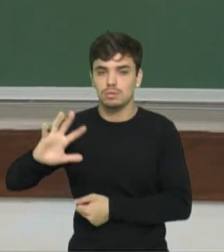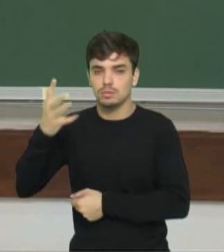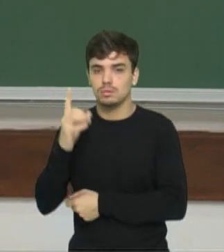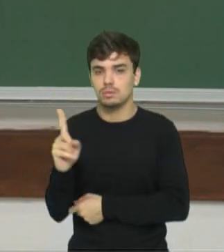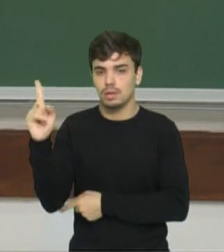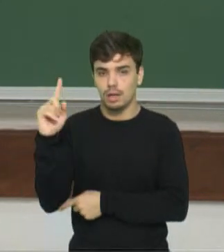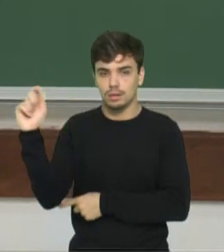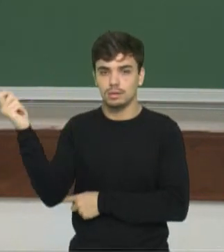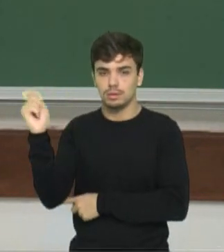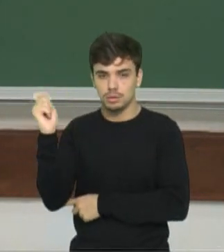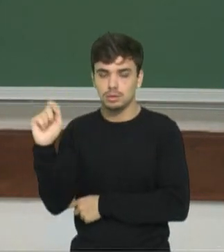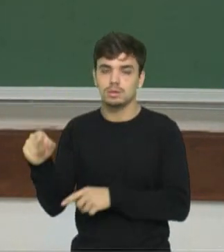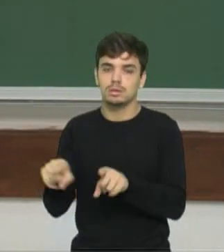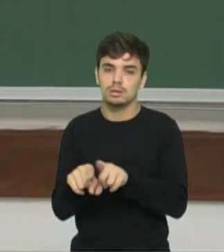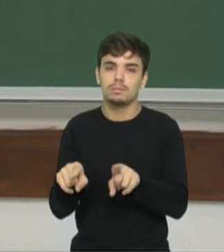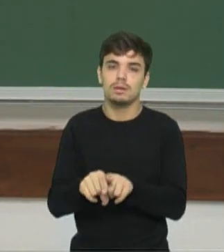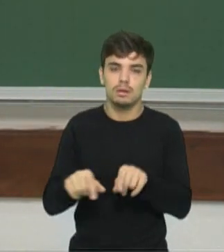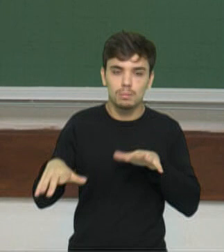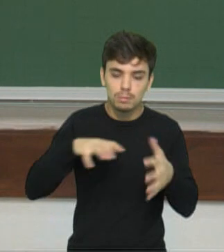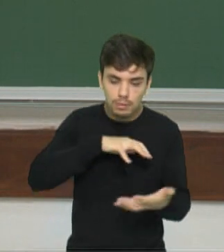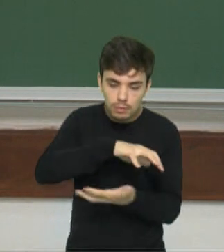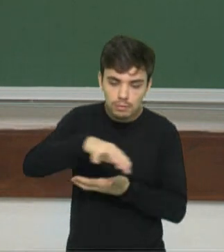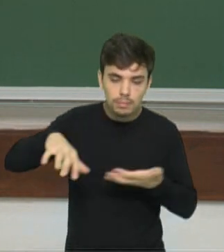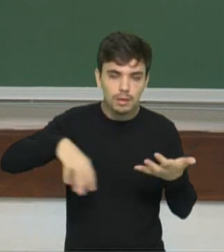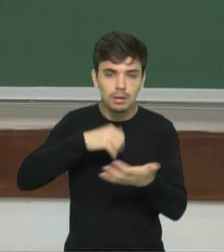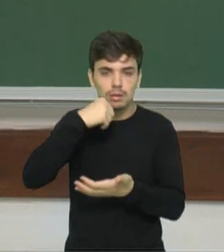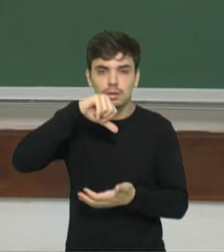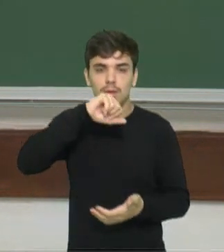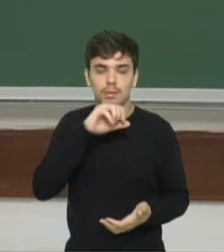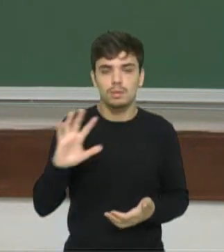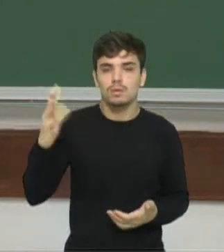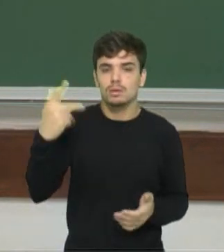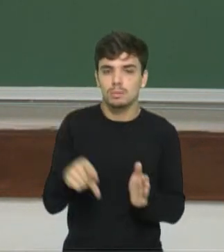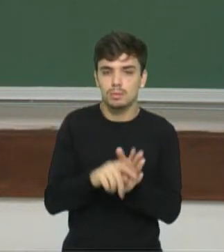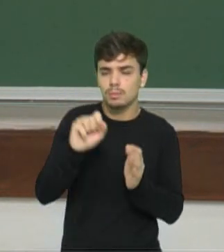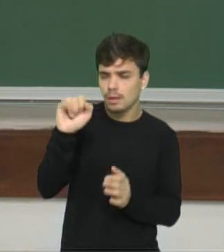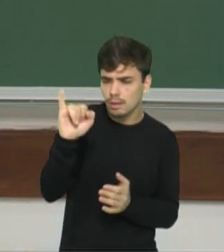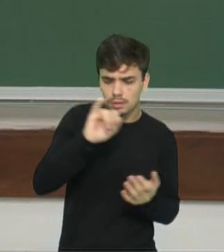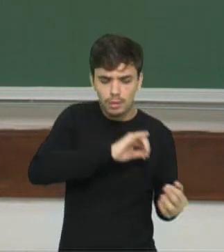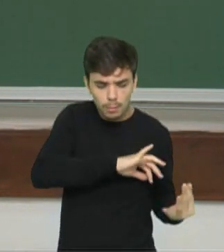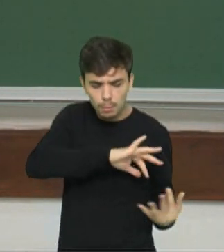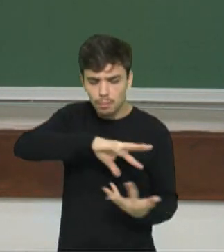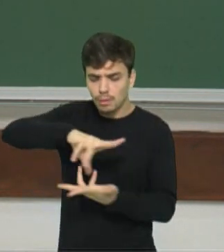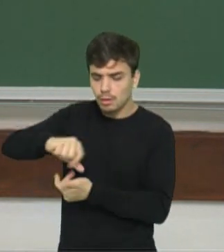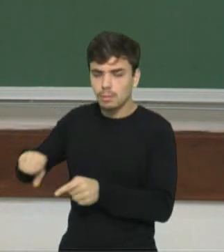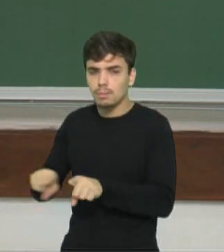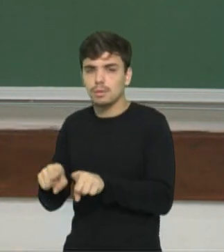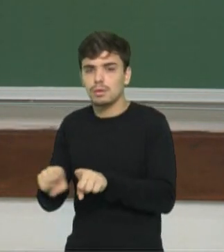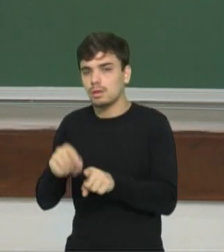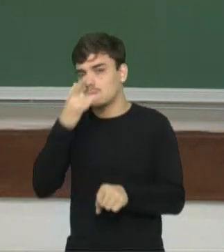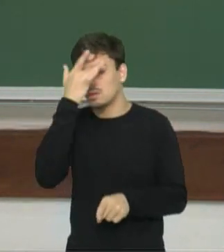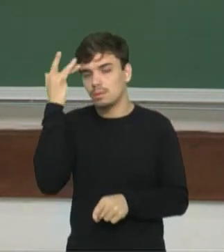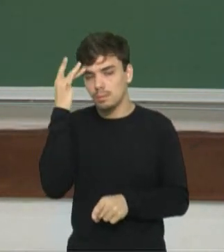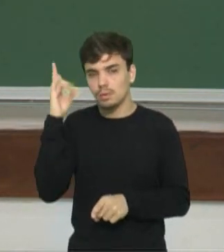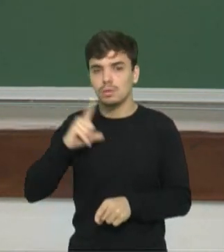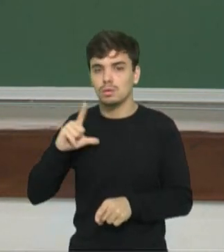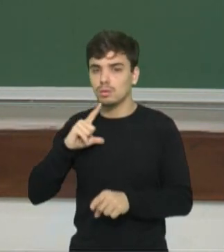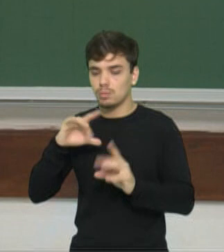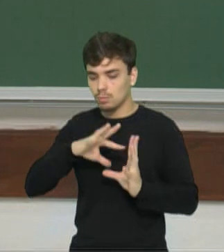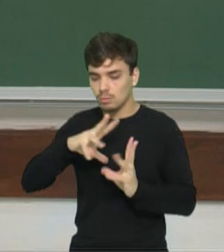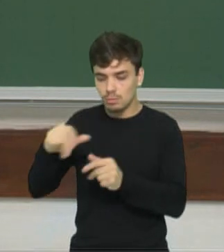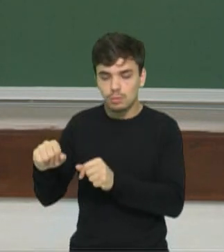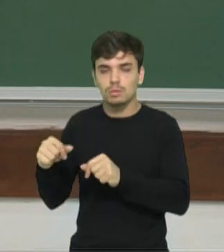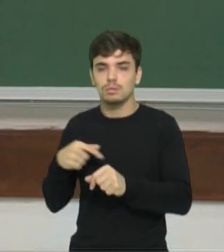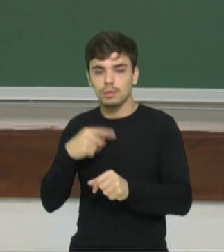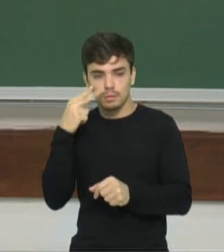das mães da Praça de Maio ganhou uma repercussão internacional, porque né, vem a imprensa do mundo todo cobrir a Copa do Mundo e